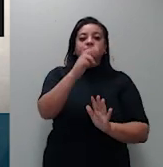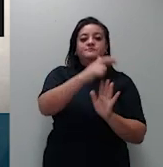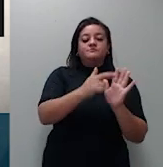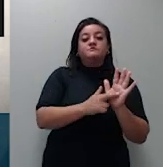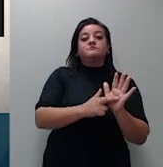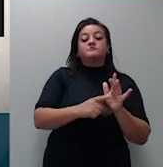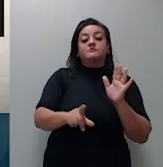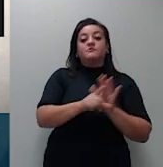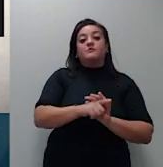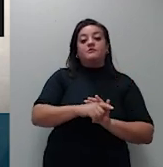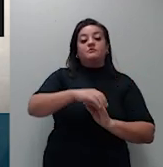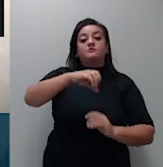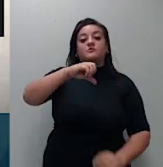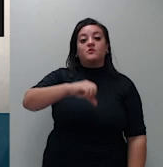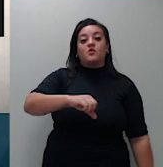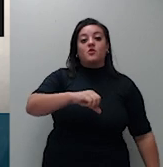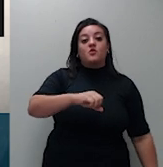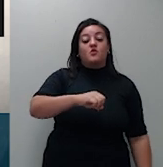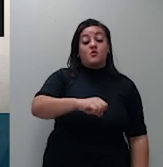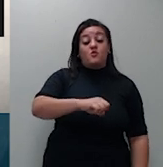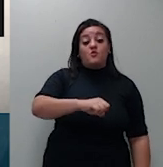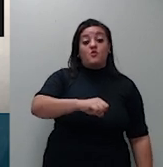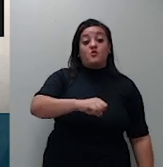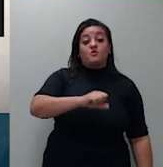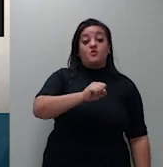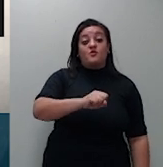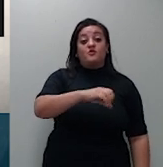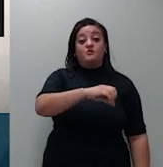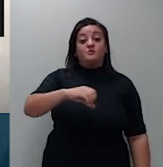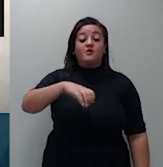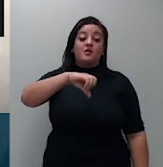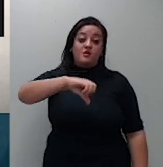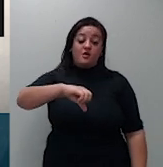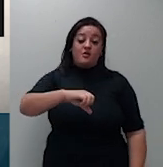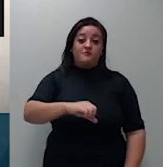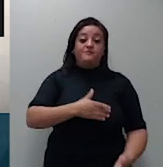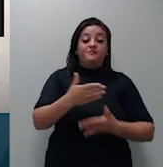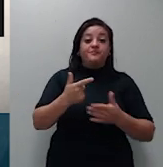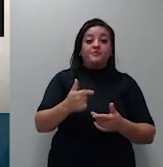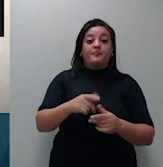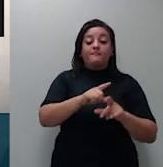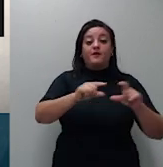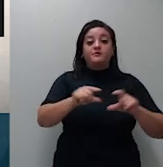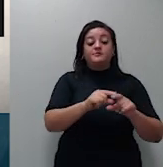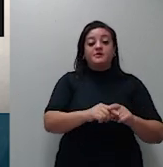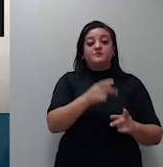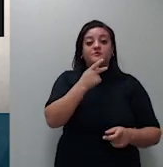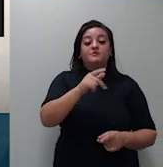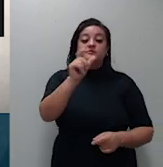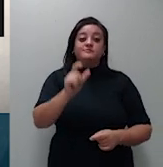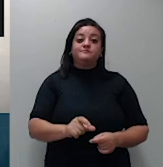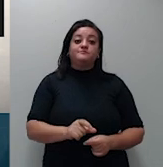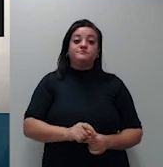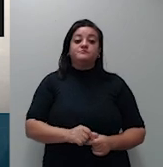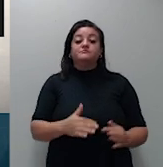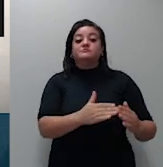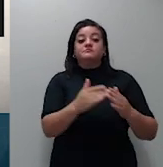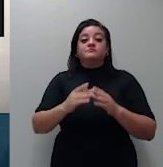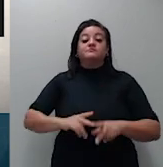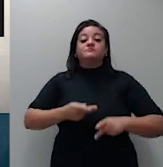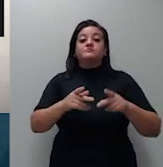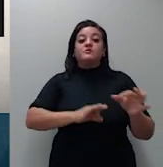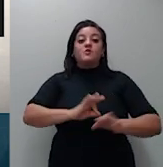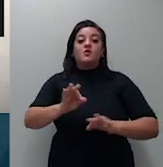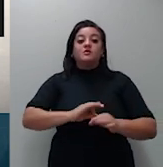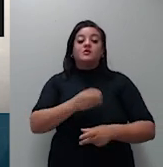8009 ainda que se tratasse nos termos do alegado pelo recorrente de imóvel voluntariamente chifrido como bem de